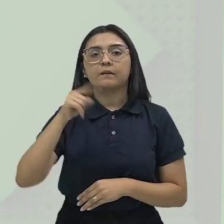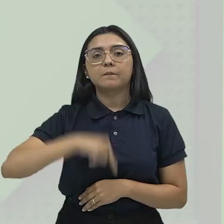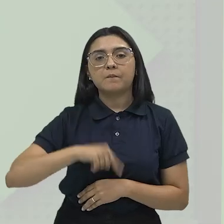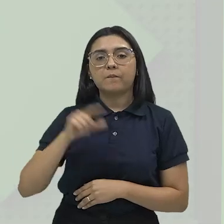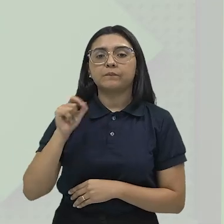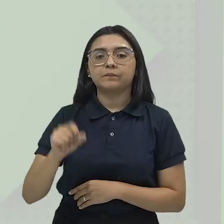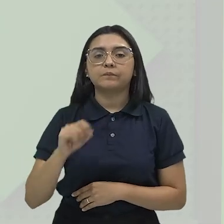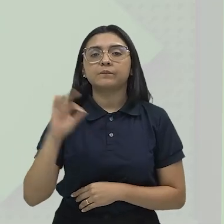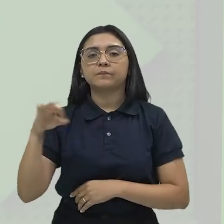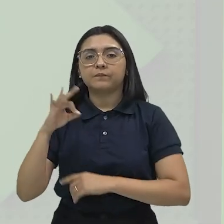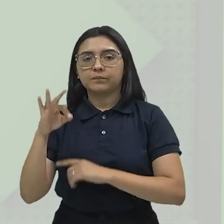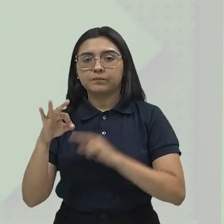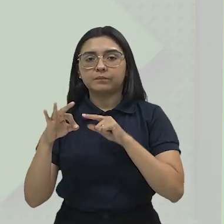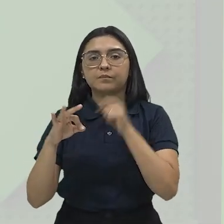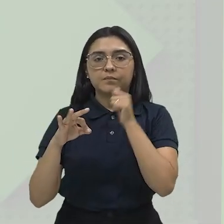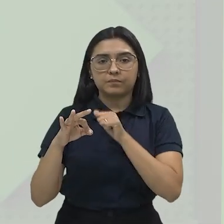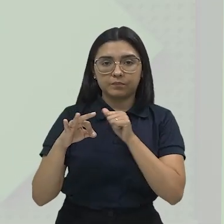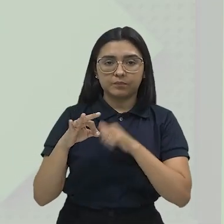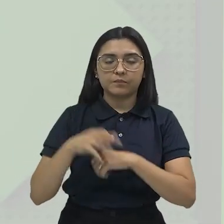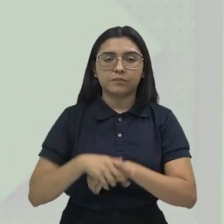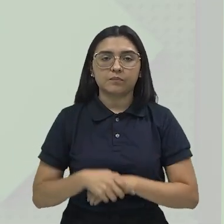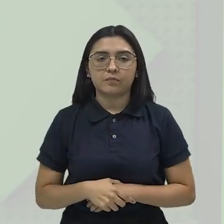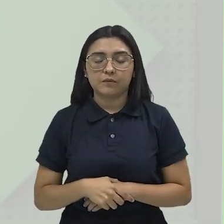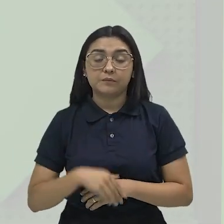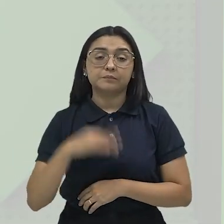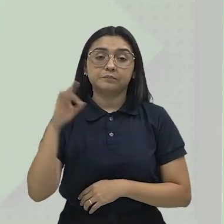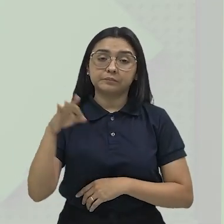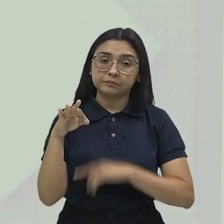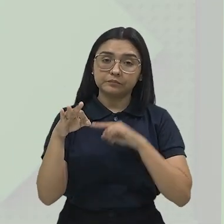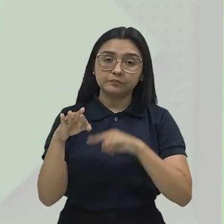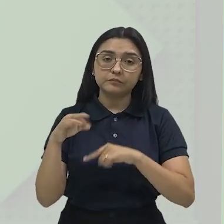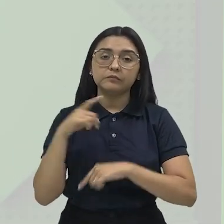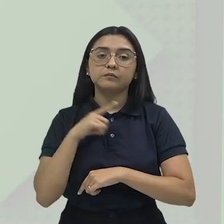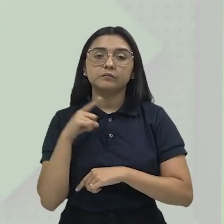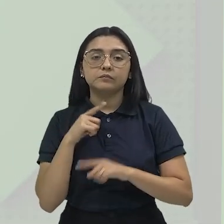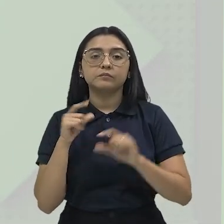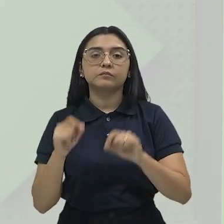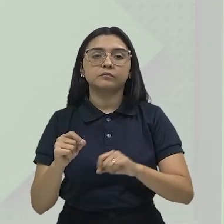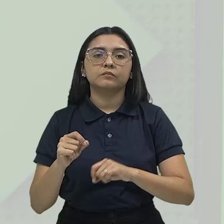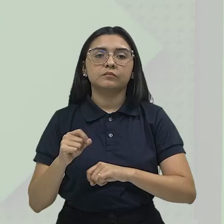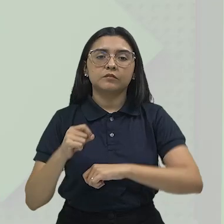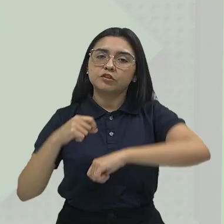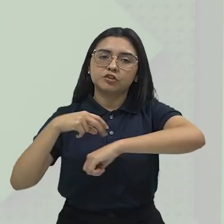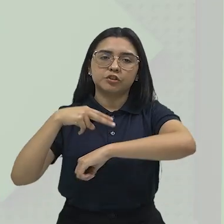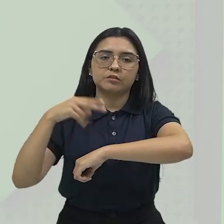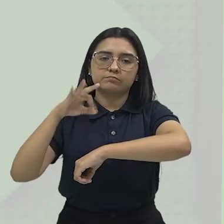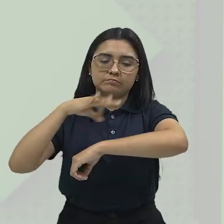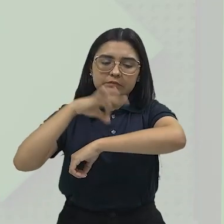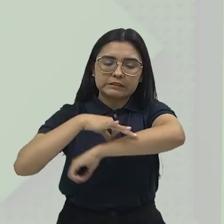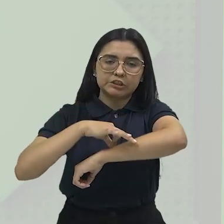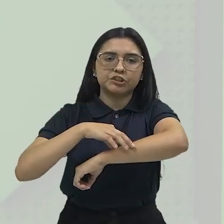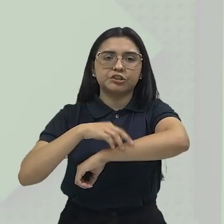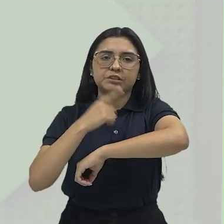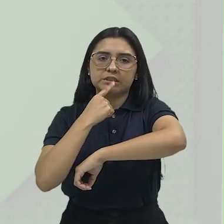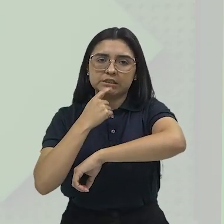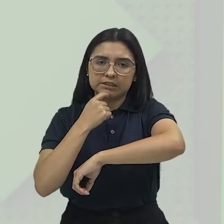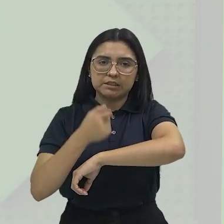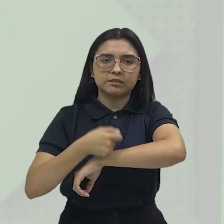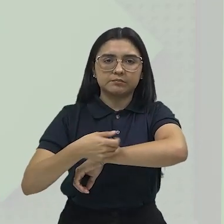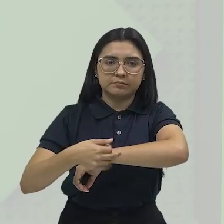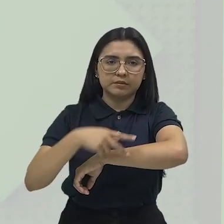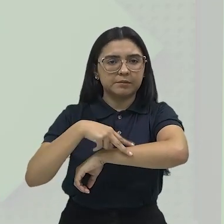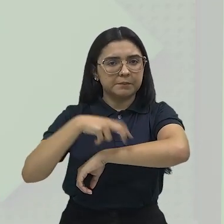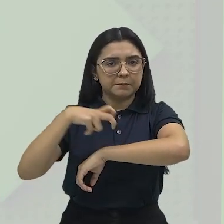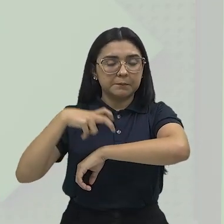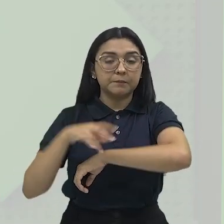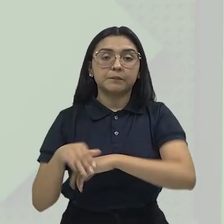essas fêmeas do mosquito envolvido, porque as fêmeas que têm o hábito de se alimentar de sangue. E é por isso